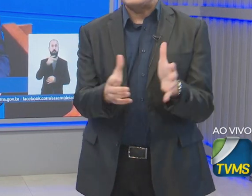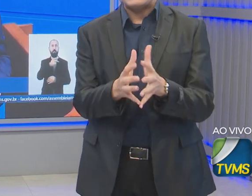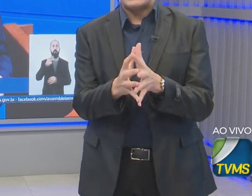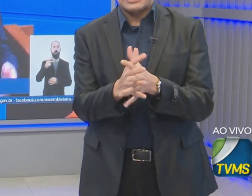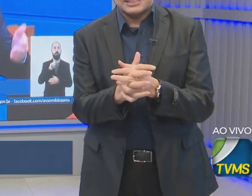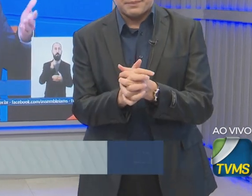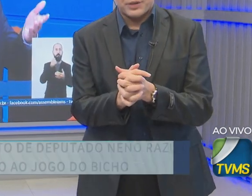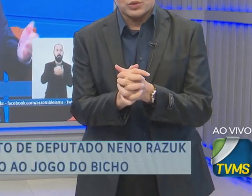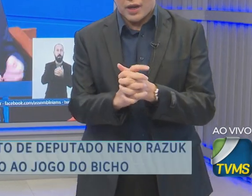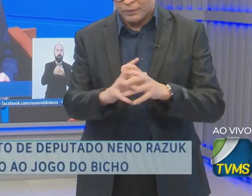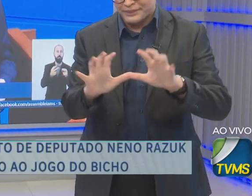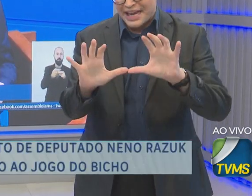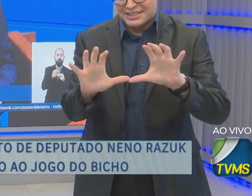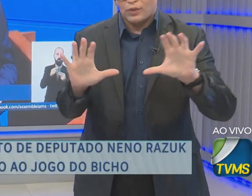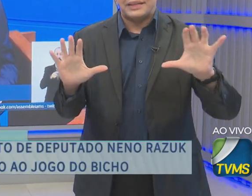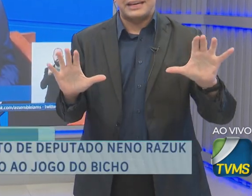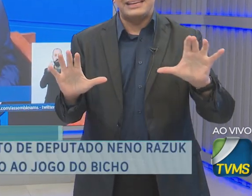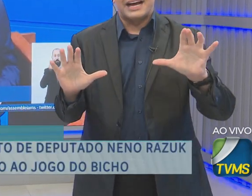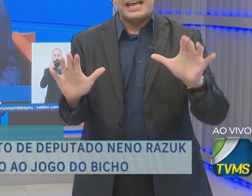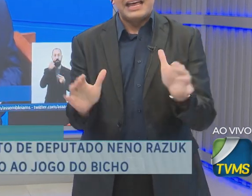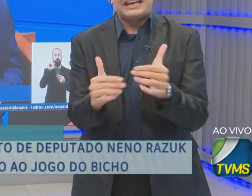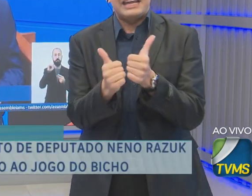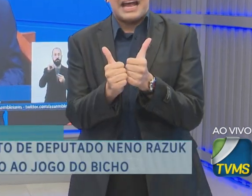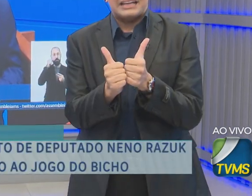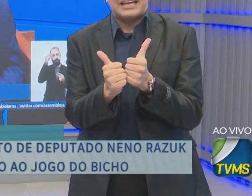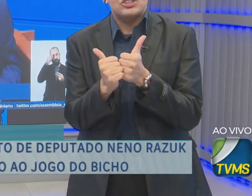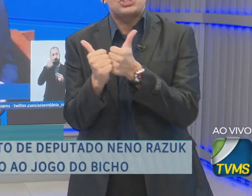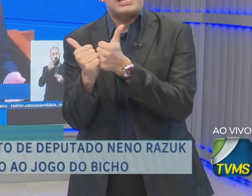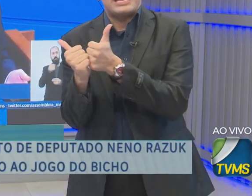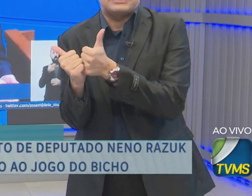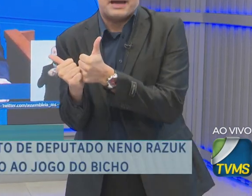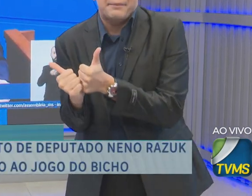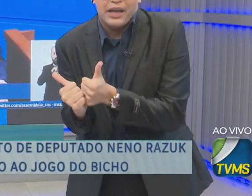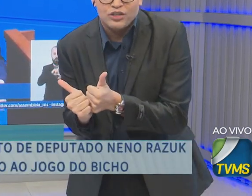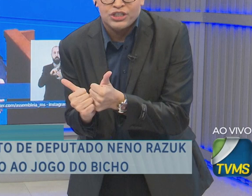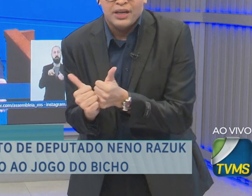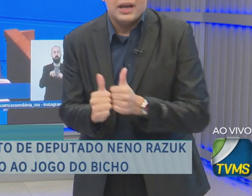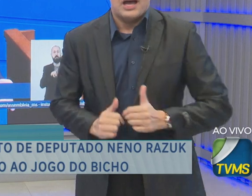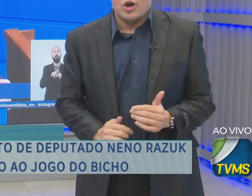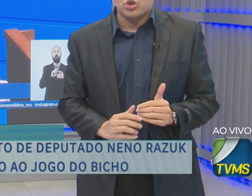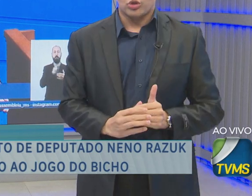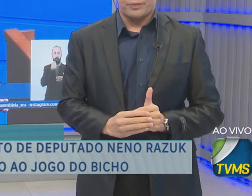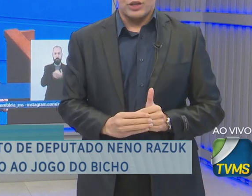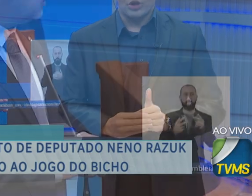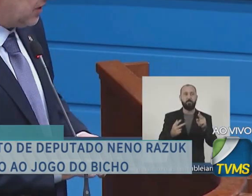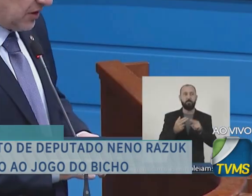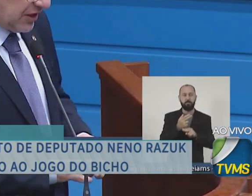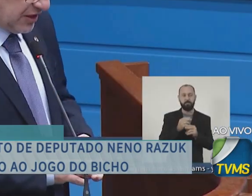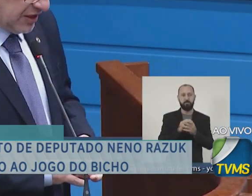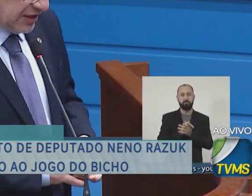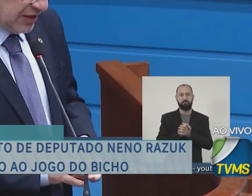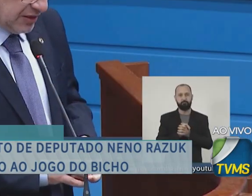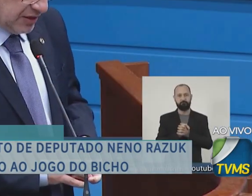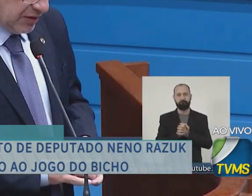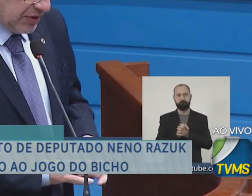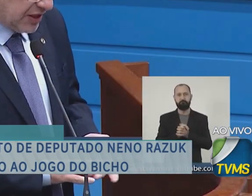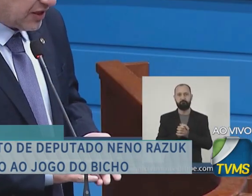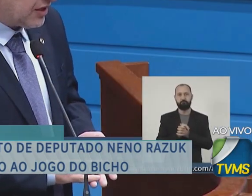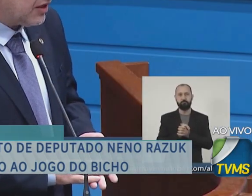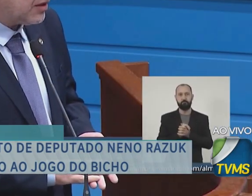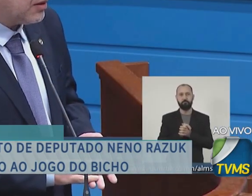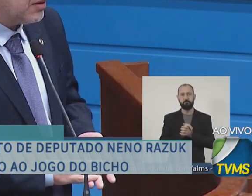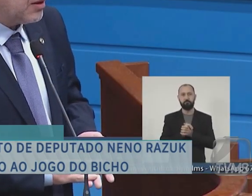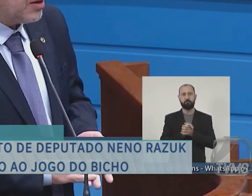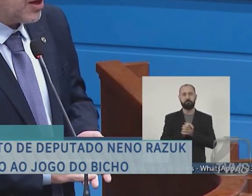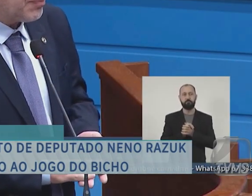estaria na liderança, pessoal, dessa quadrilha ligada diretamente ao Jogo do Bicho, ao controle do Jogo do